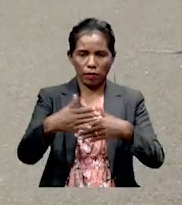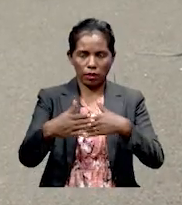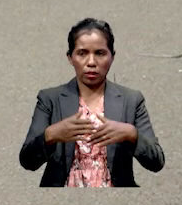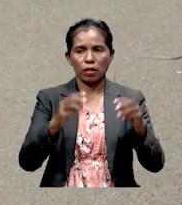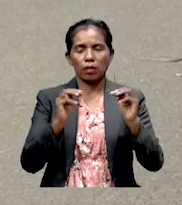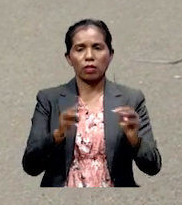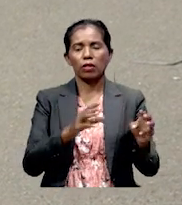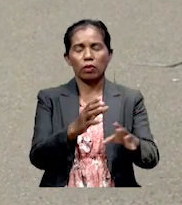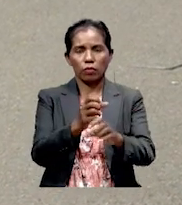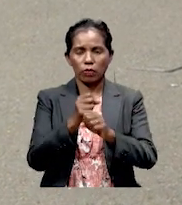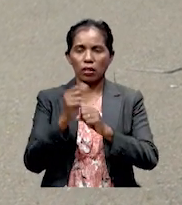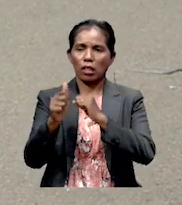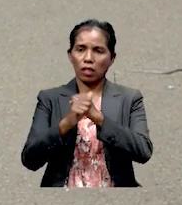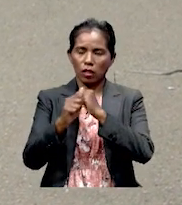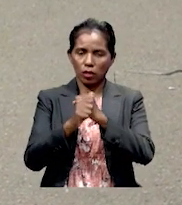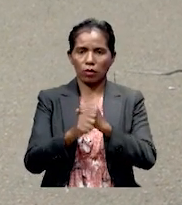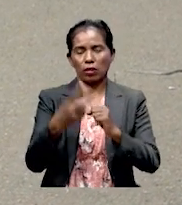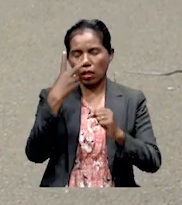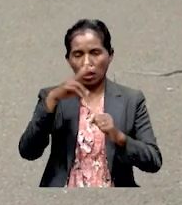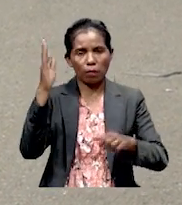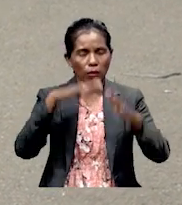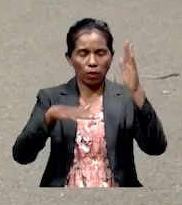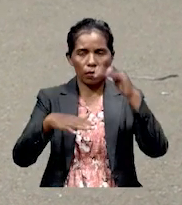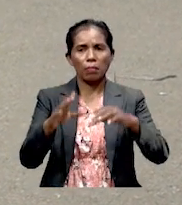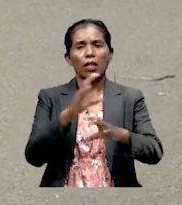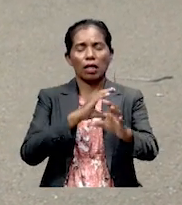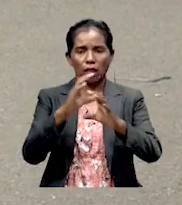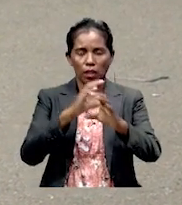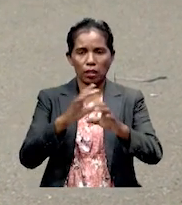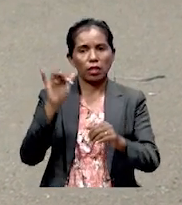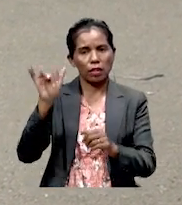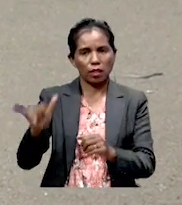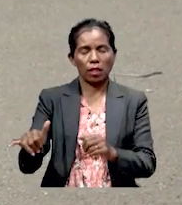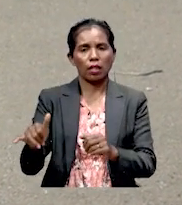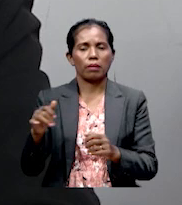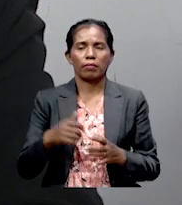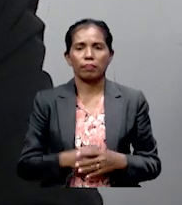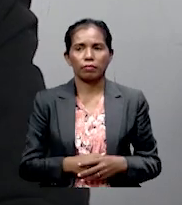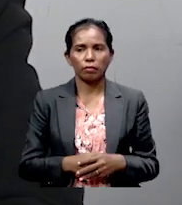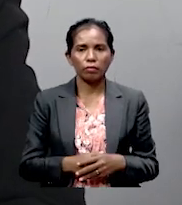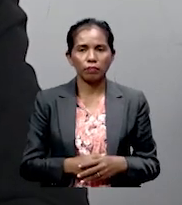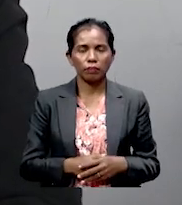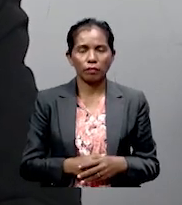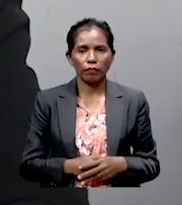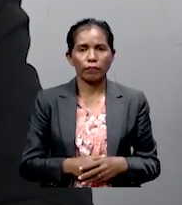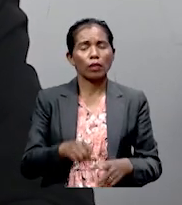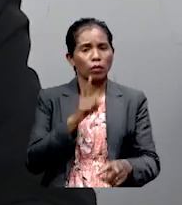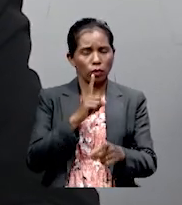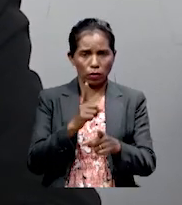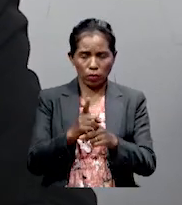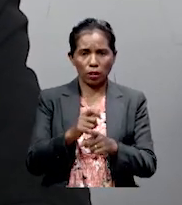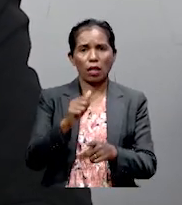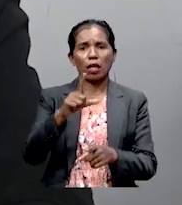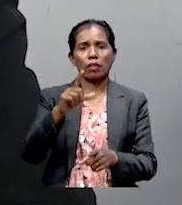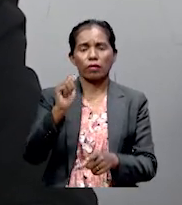parte se fotiação, ho de resolve problema careta hirak nebe abandonado ne. Buat ne lolos nene, alfândega